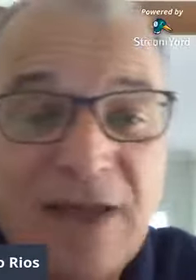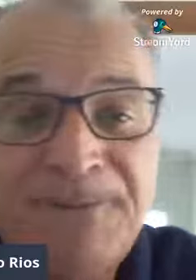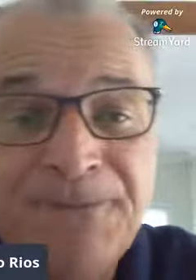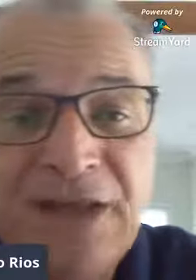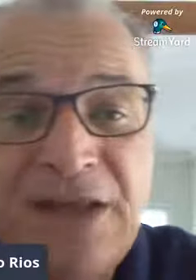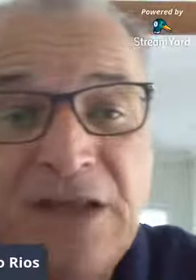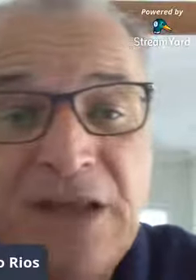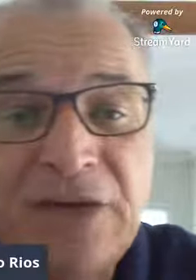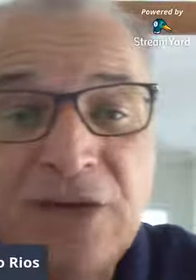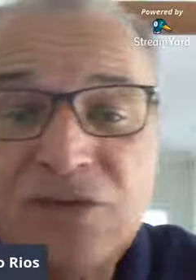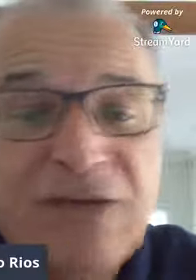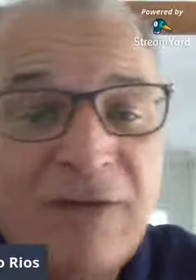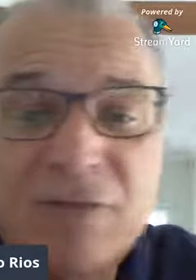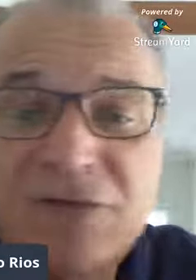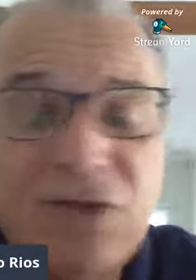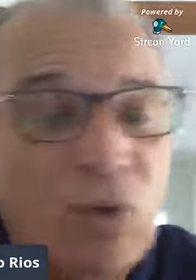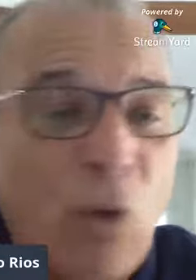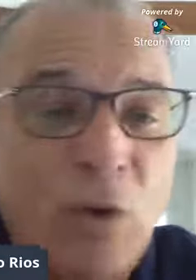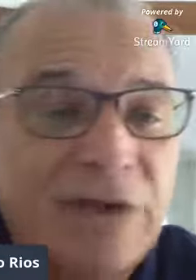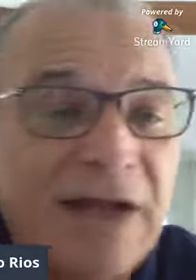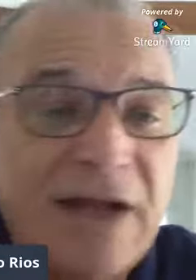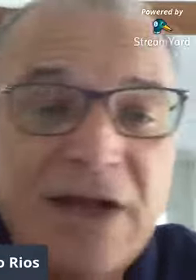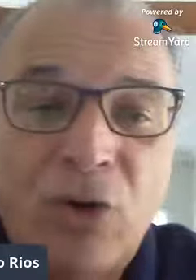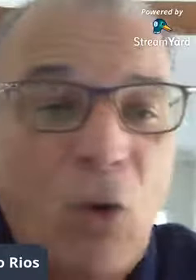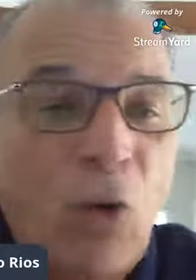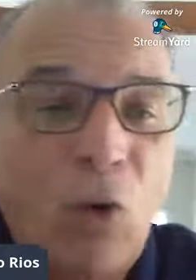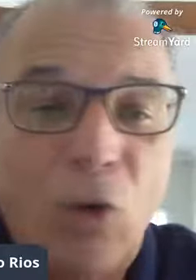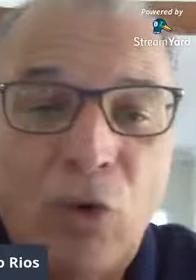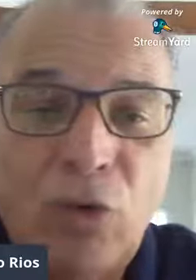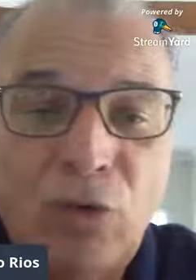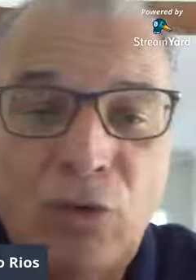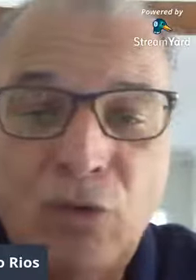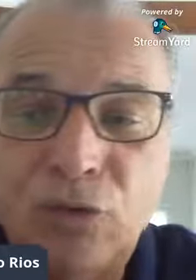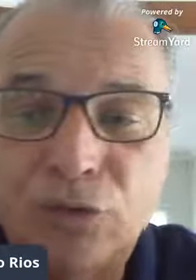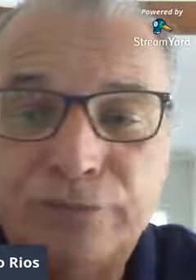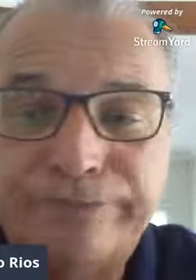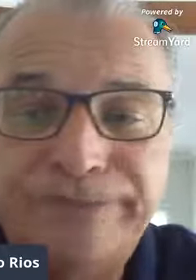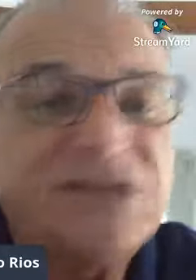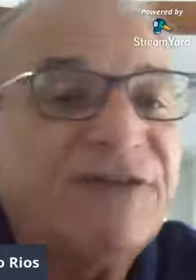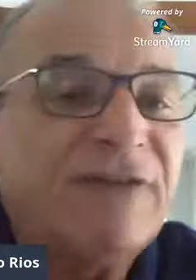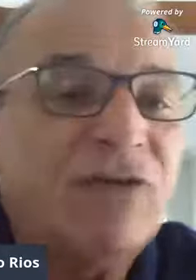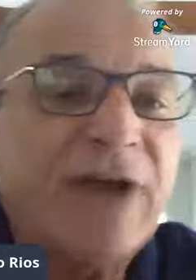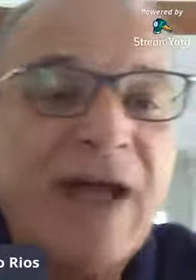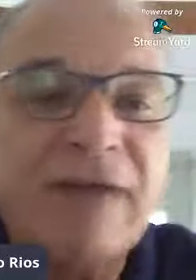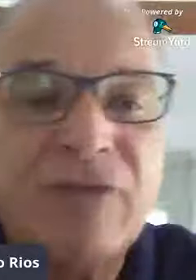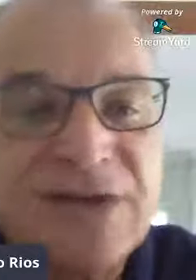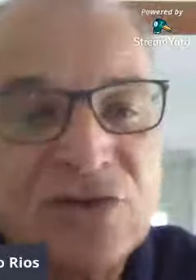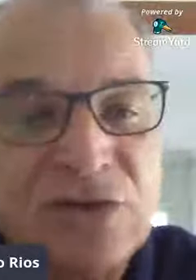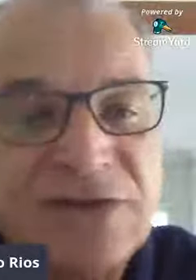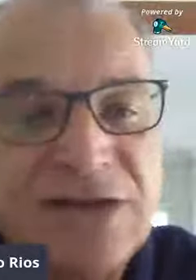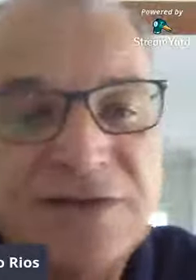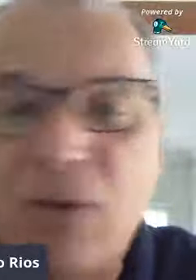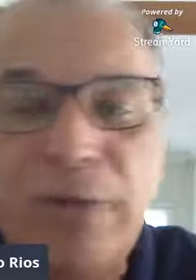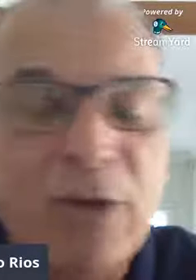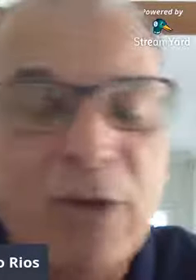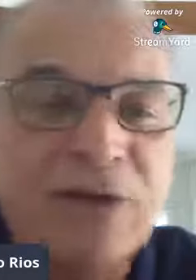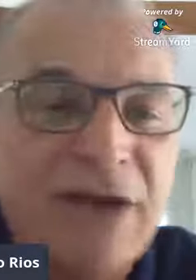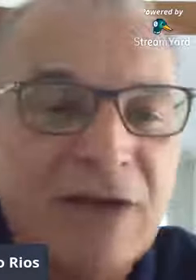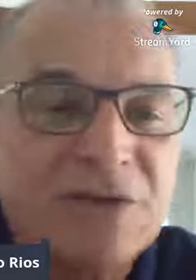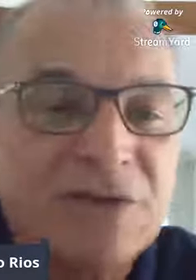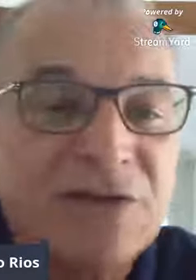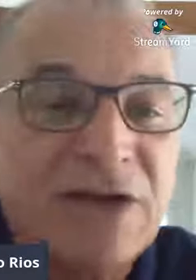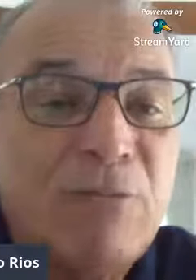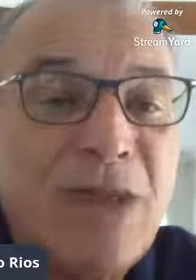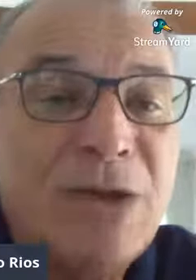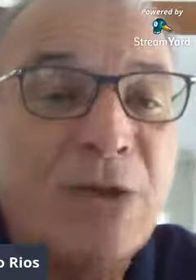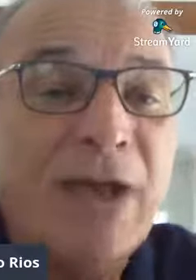perceber que nós não estávamos indo contra ou desfavorável às ações deles, não, muito pelo contrário, nós